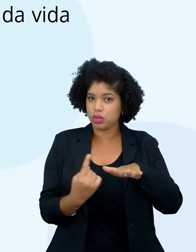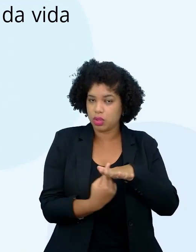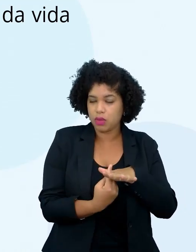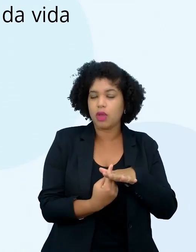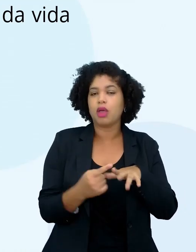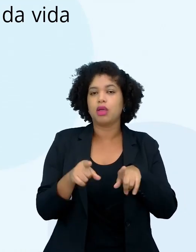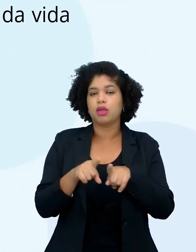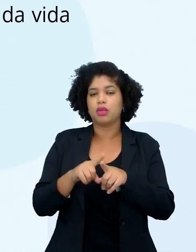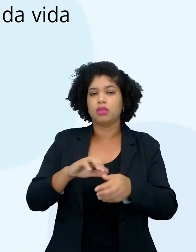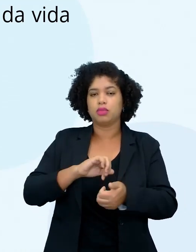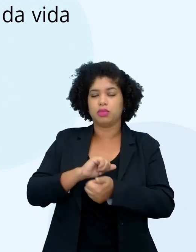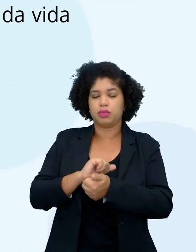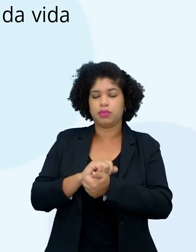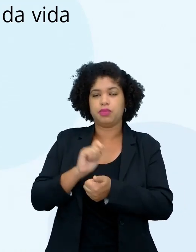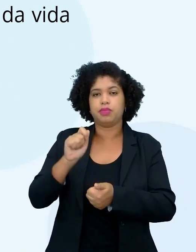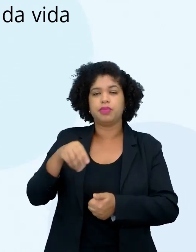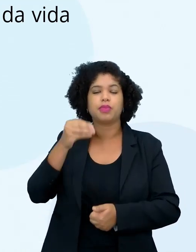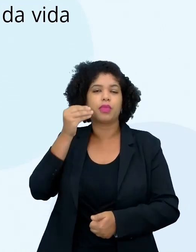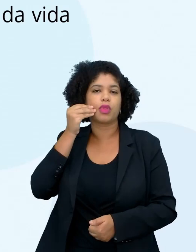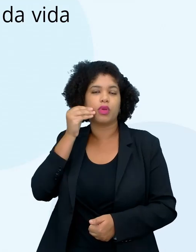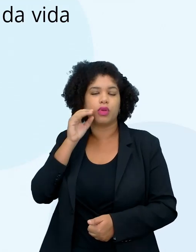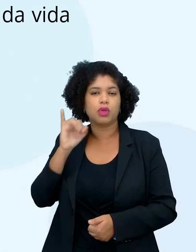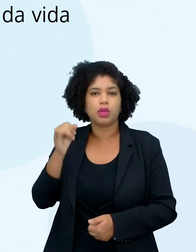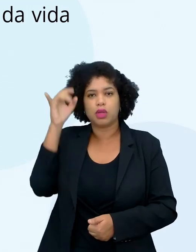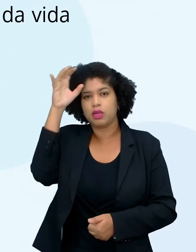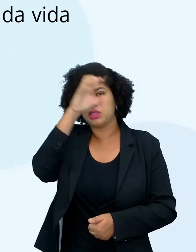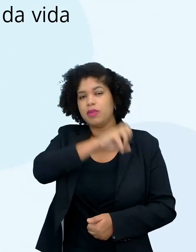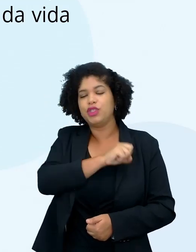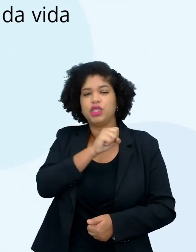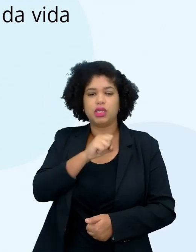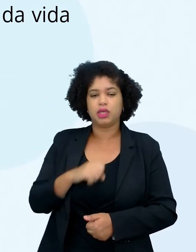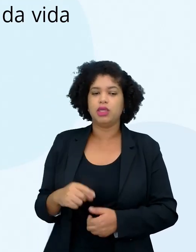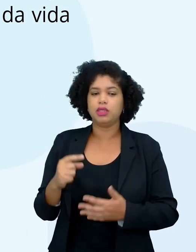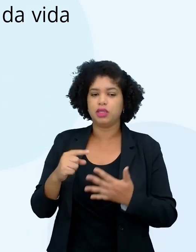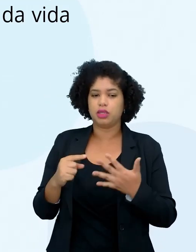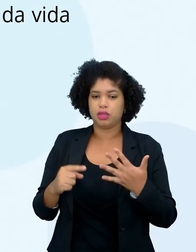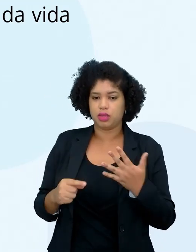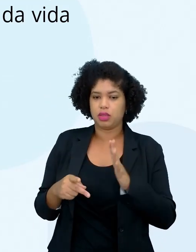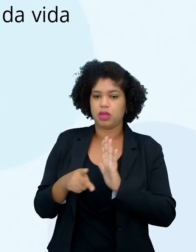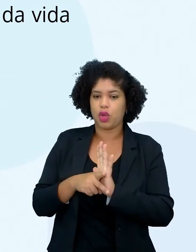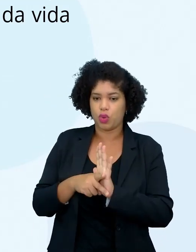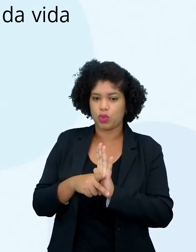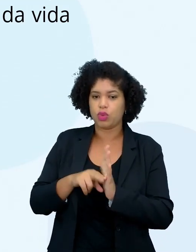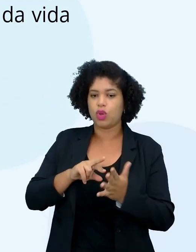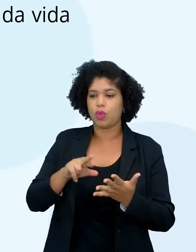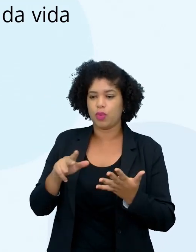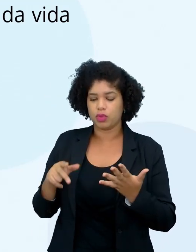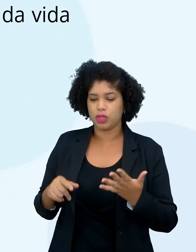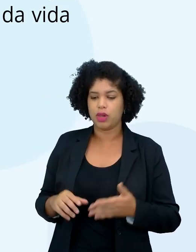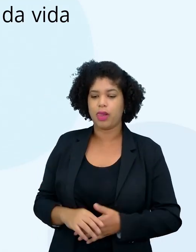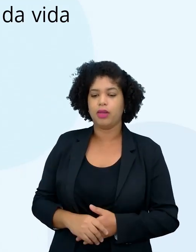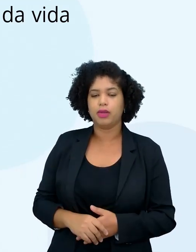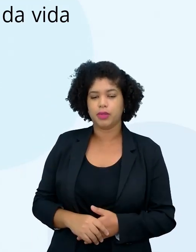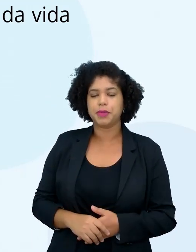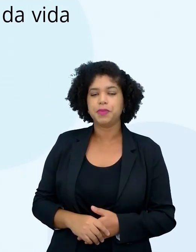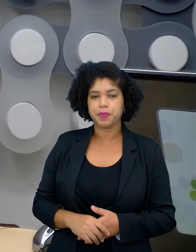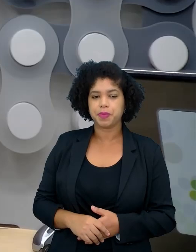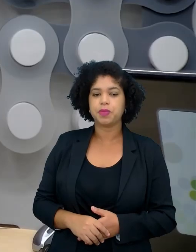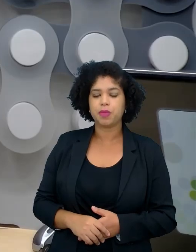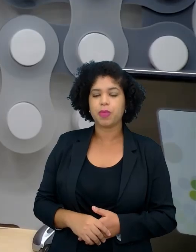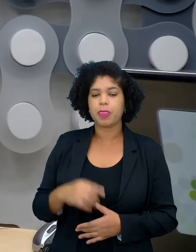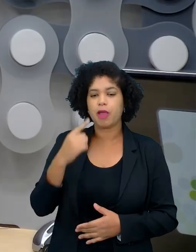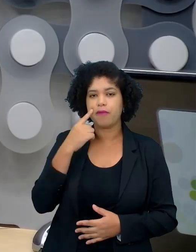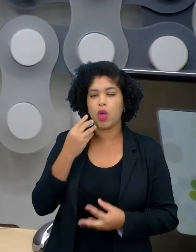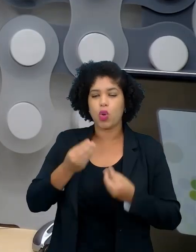e promover oportunidades de aprendizagem ao longo da vida para todos e todas. Então, aqui, veja, à medida que nós